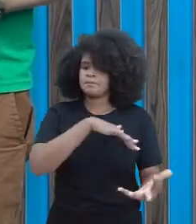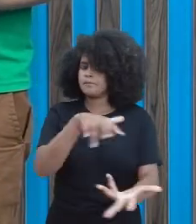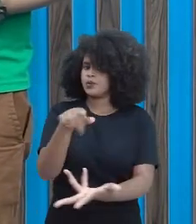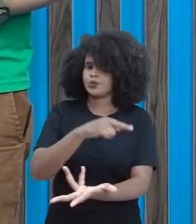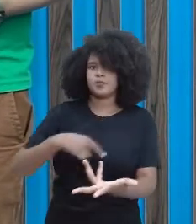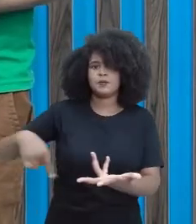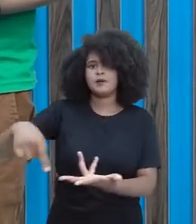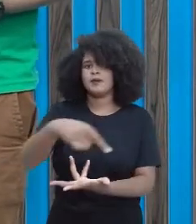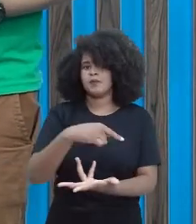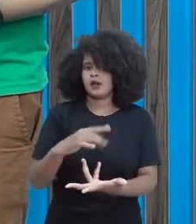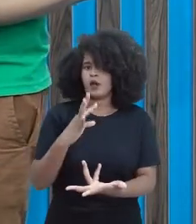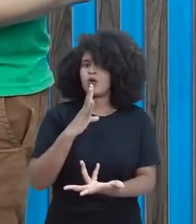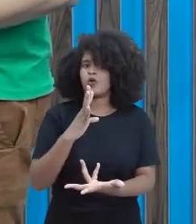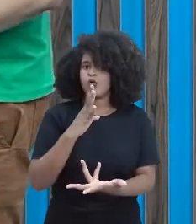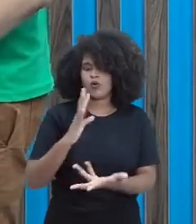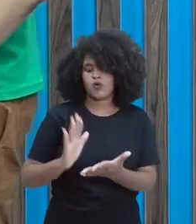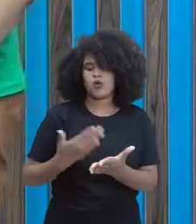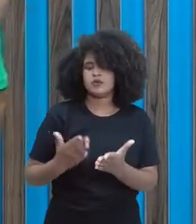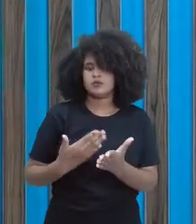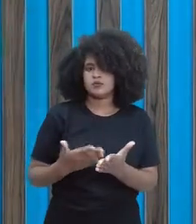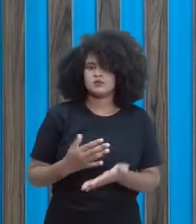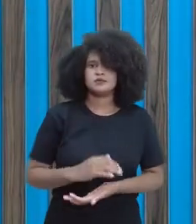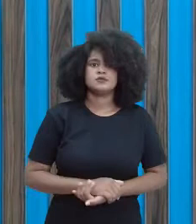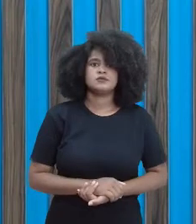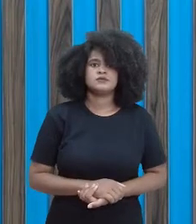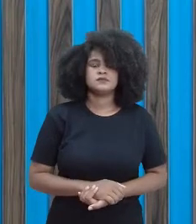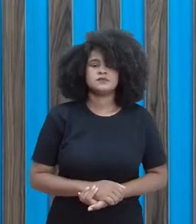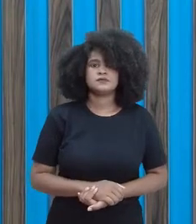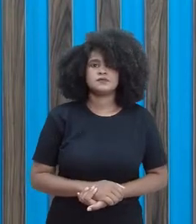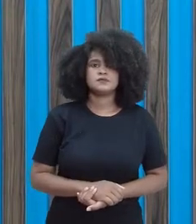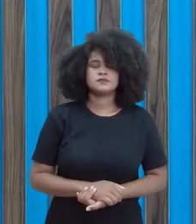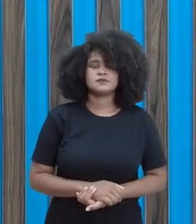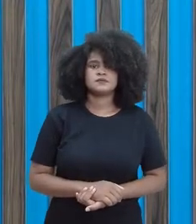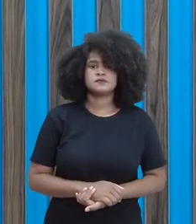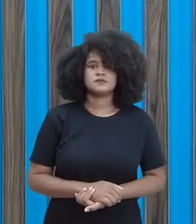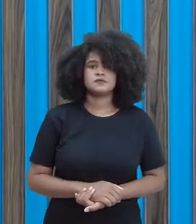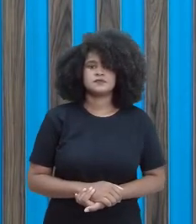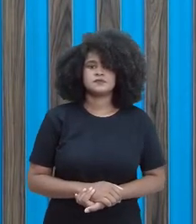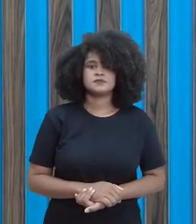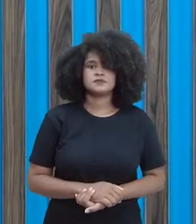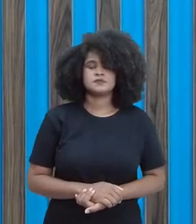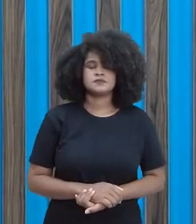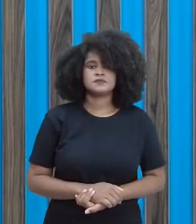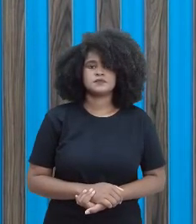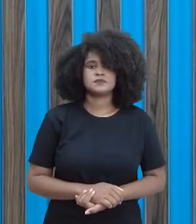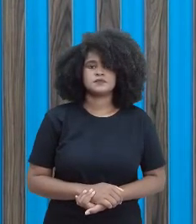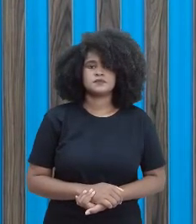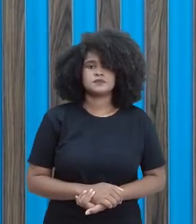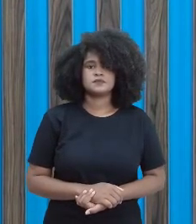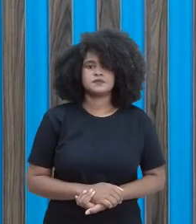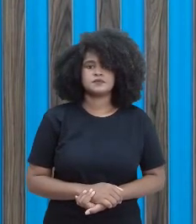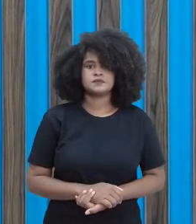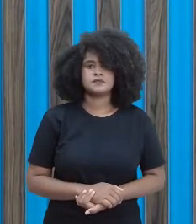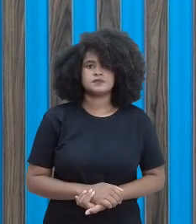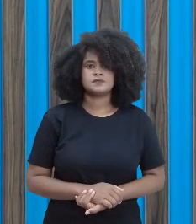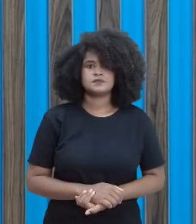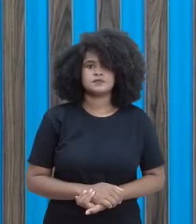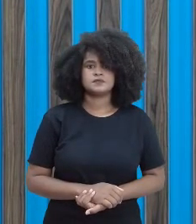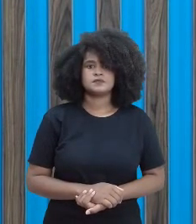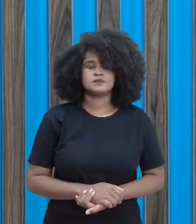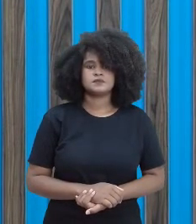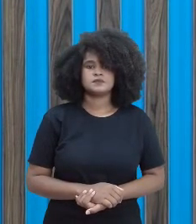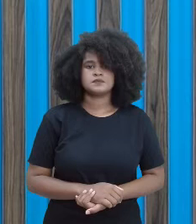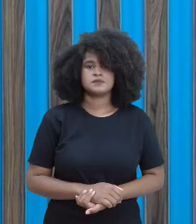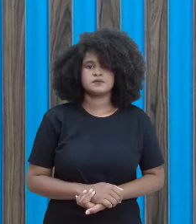na área da educação, na área da pedagogia. Olha lá. He was teaching at Unicamp and